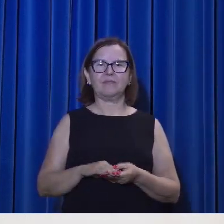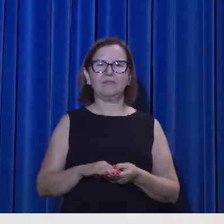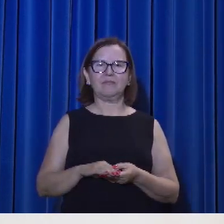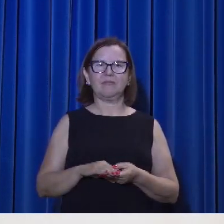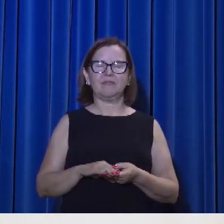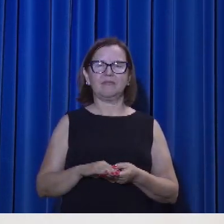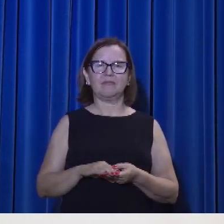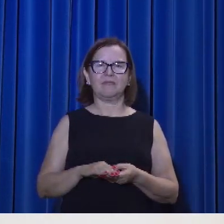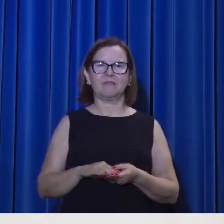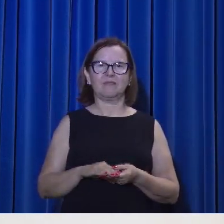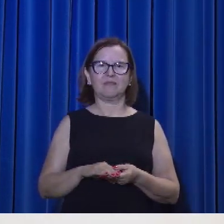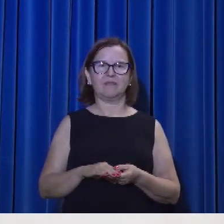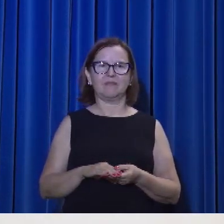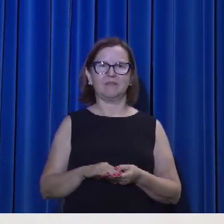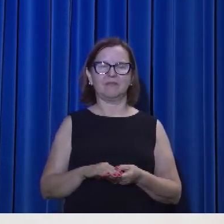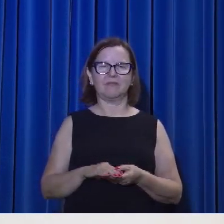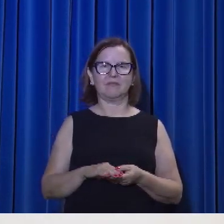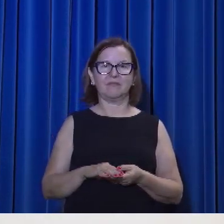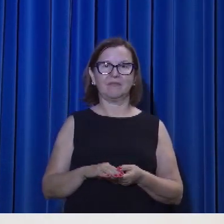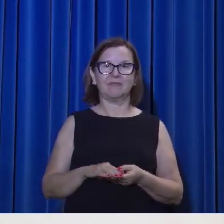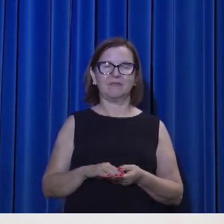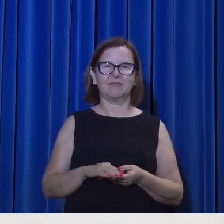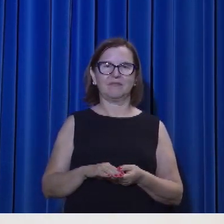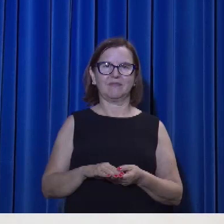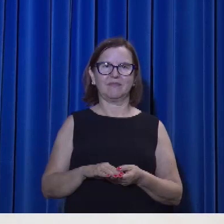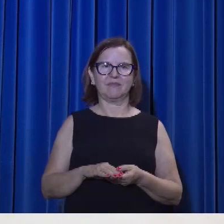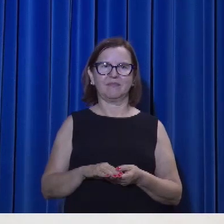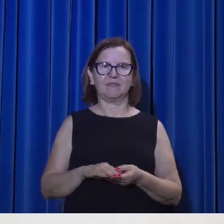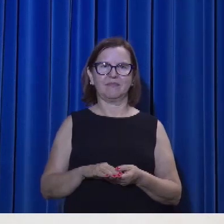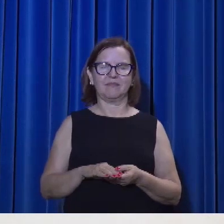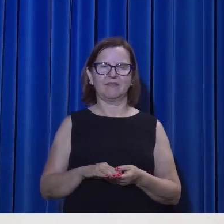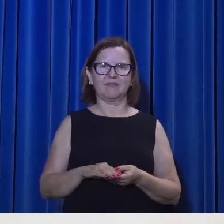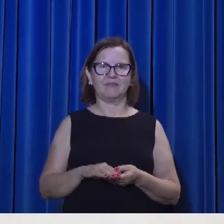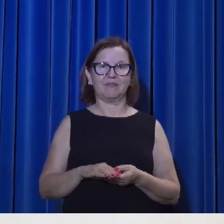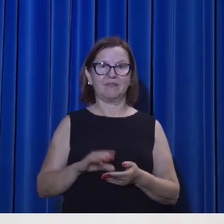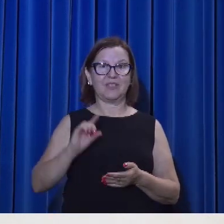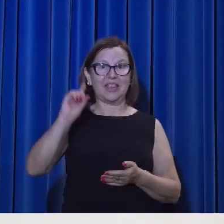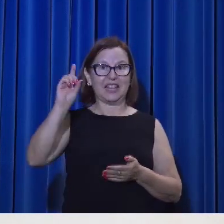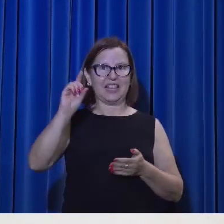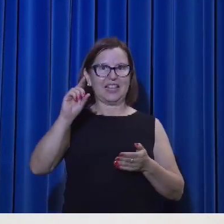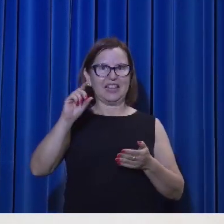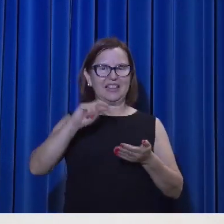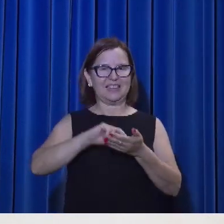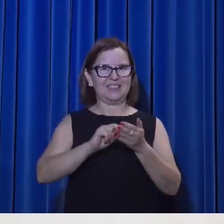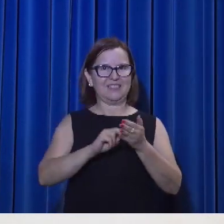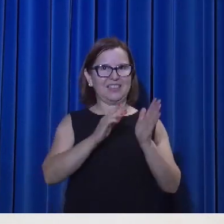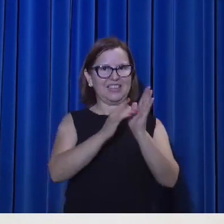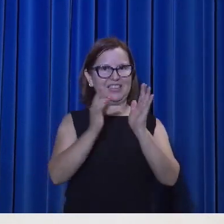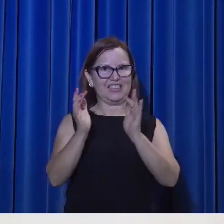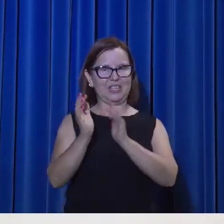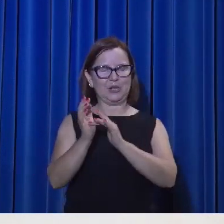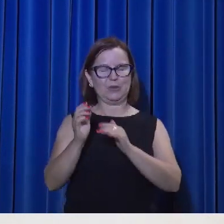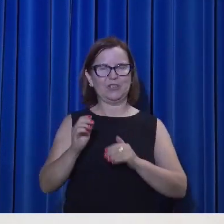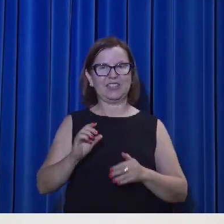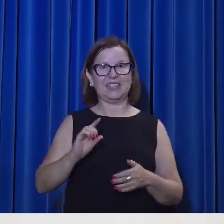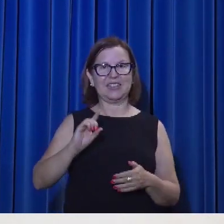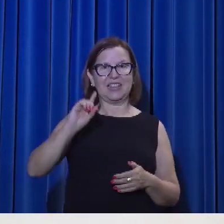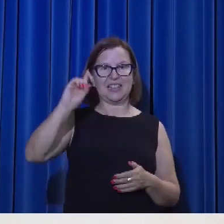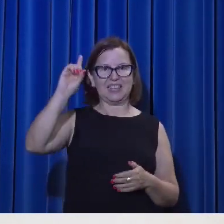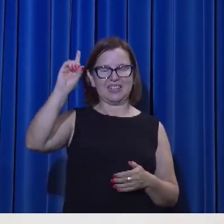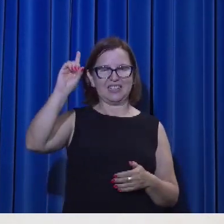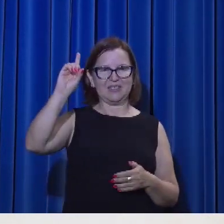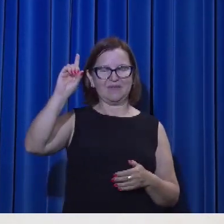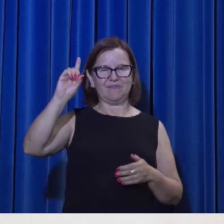Ele, falando de Jesus, Ele, é um texto que está em Filipenses 2, 5 a 11. Ele,